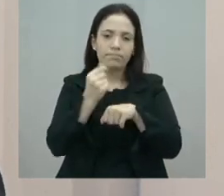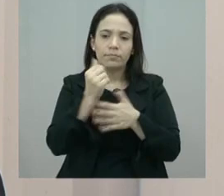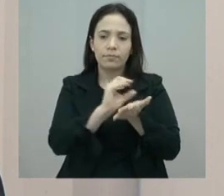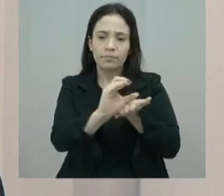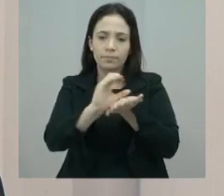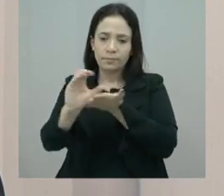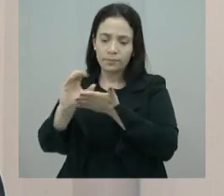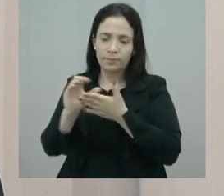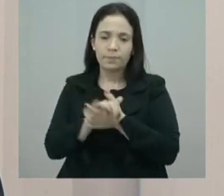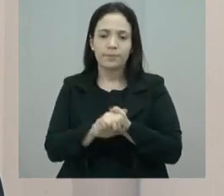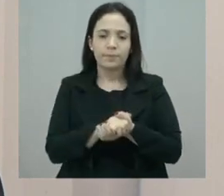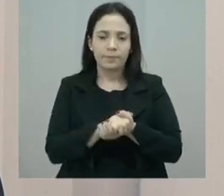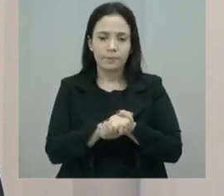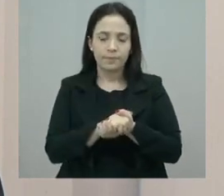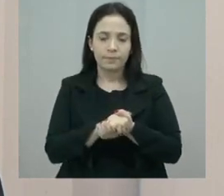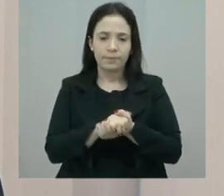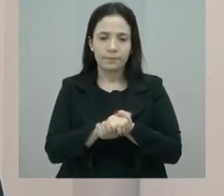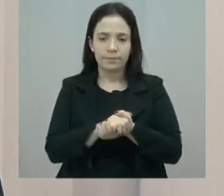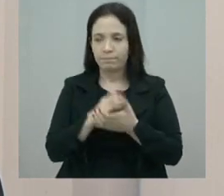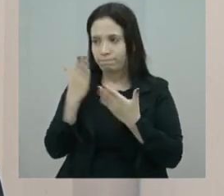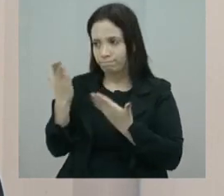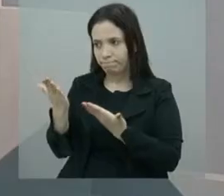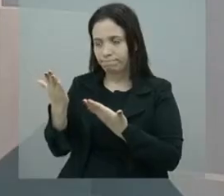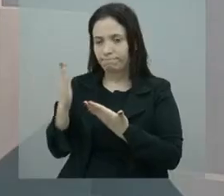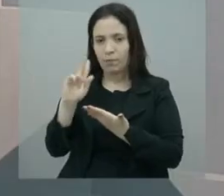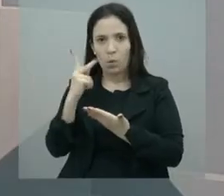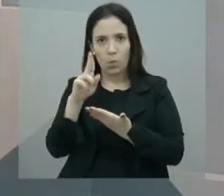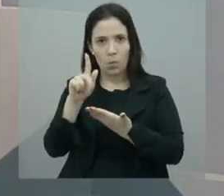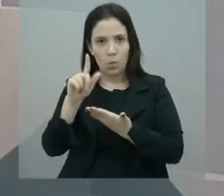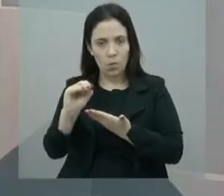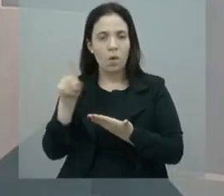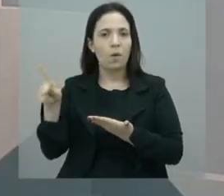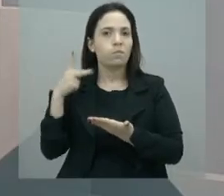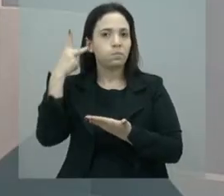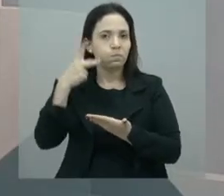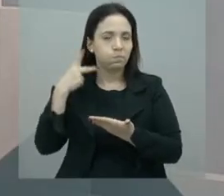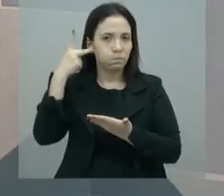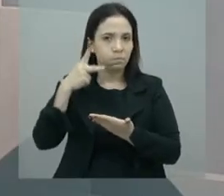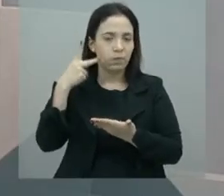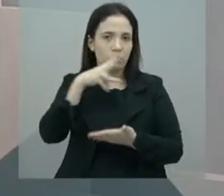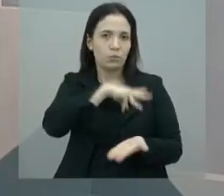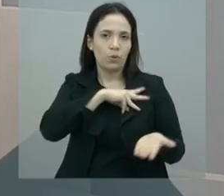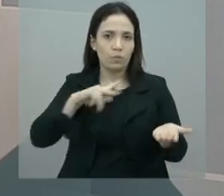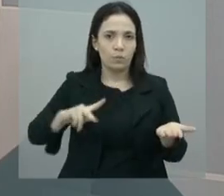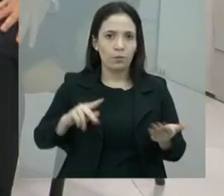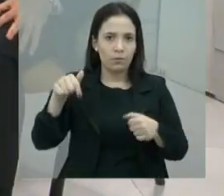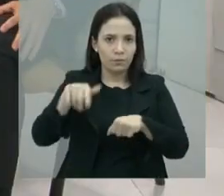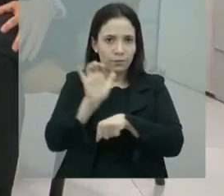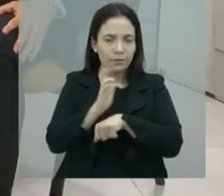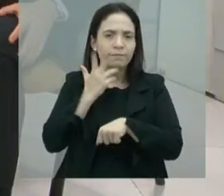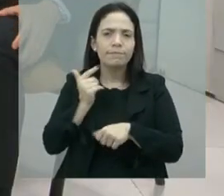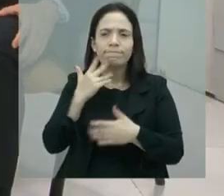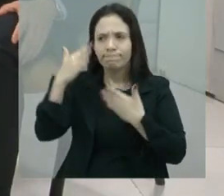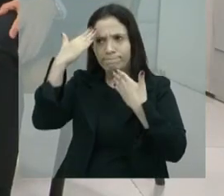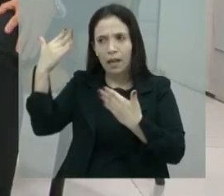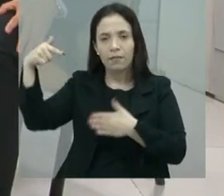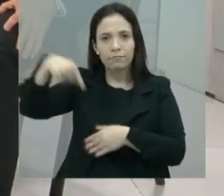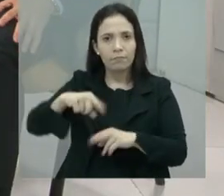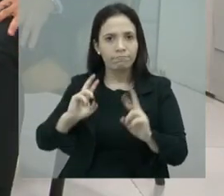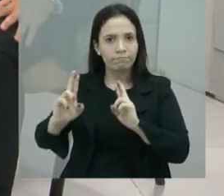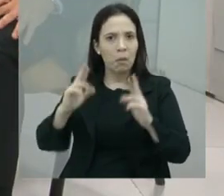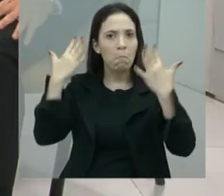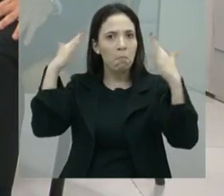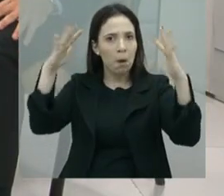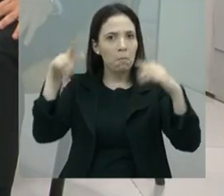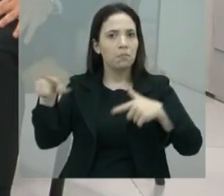de recursos para a infância e juventude. Muito bem, doutor Hugo Mendonça, promotor do Ministério Público do Ceará, muito obrigado pela entrevista e